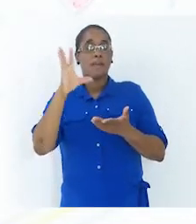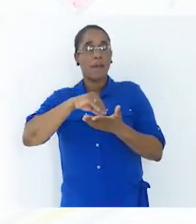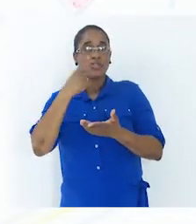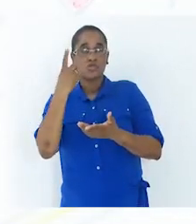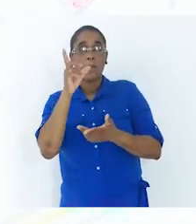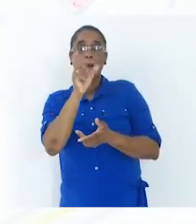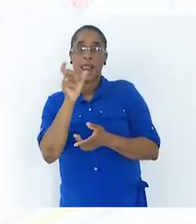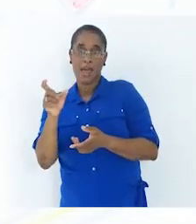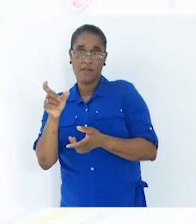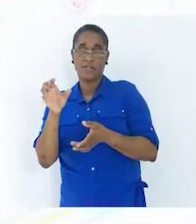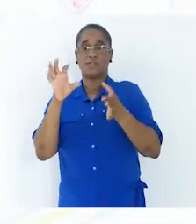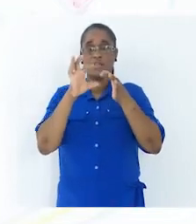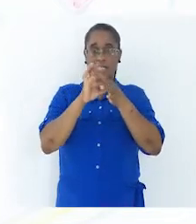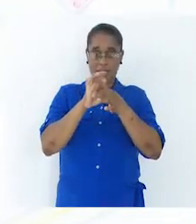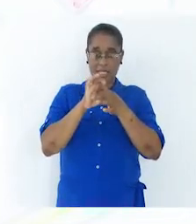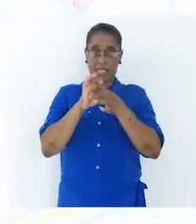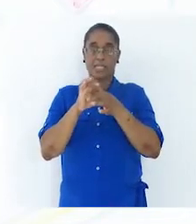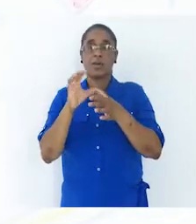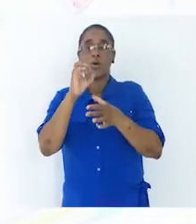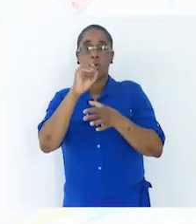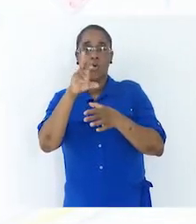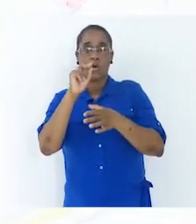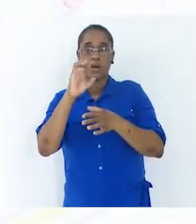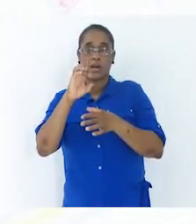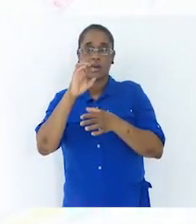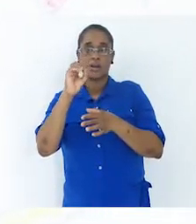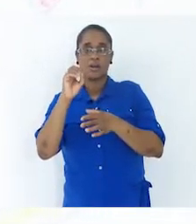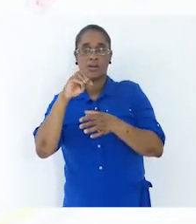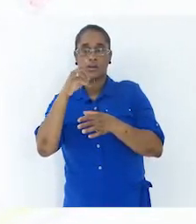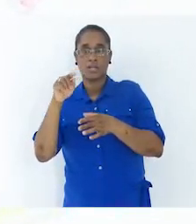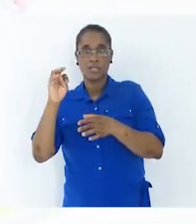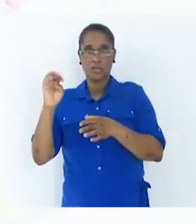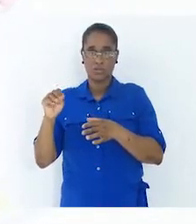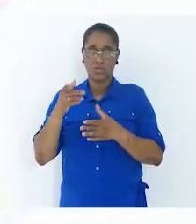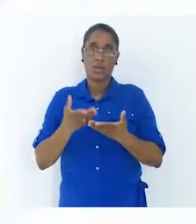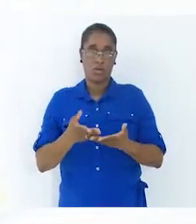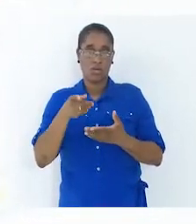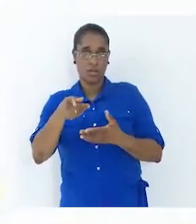orações. E, neste caso, nós temos uma conjunção